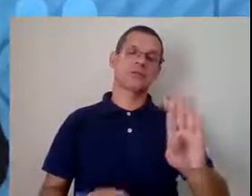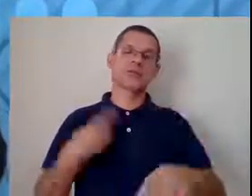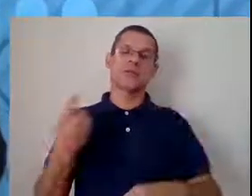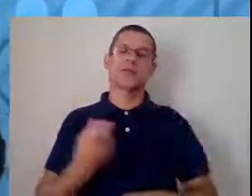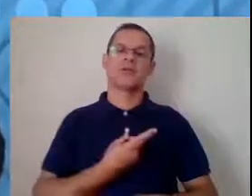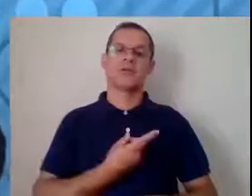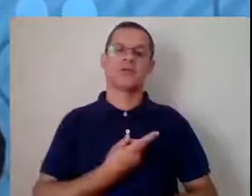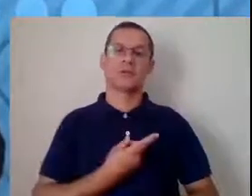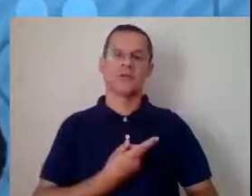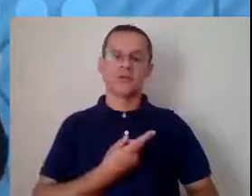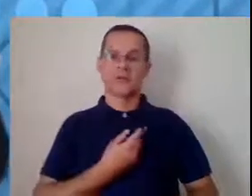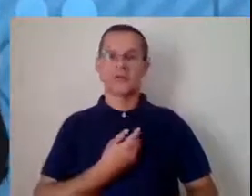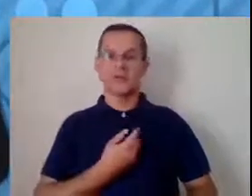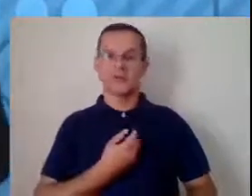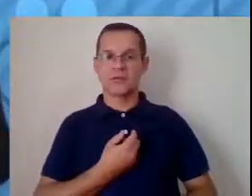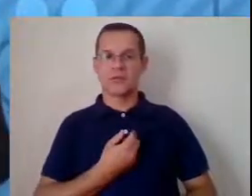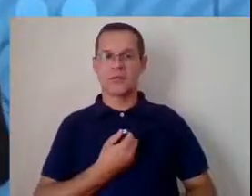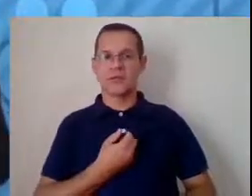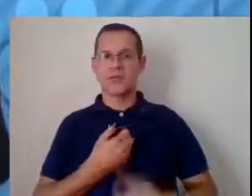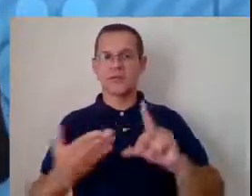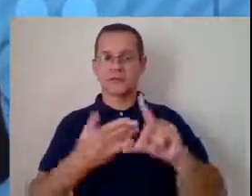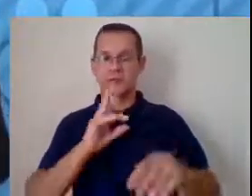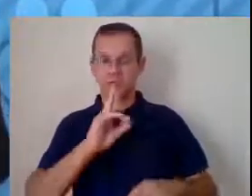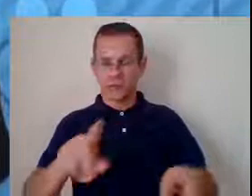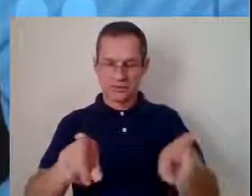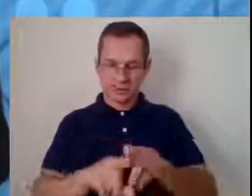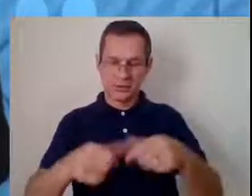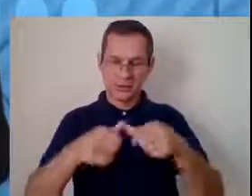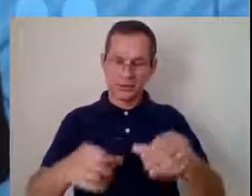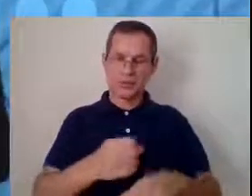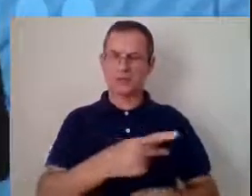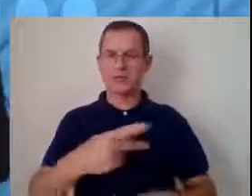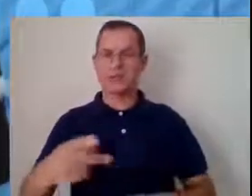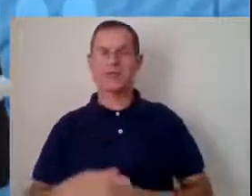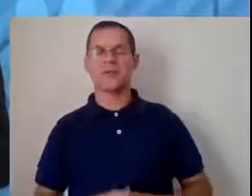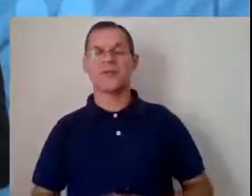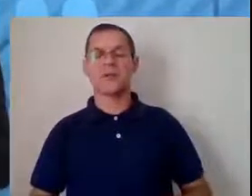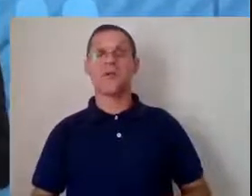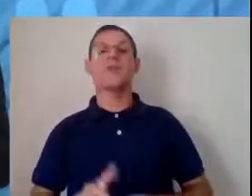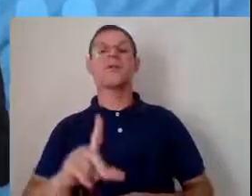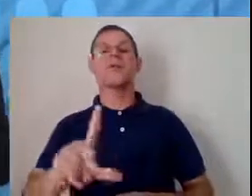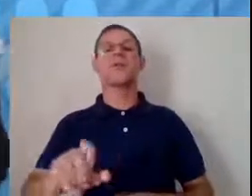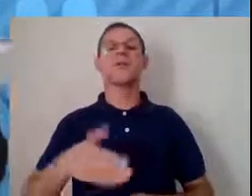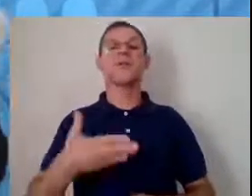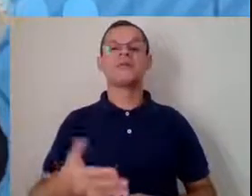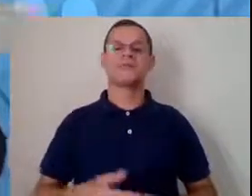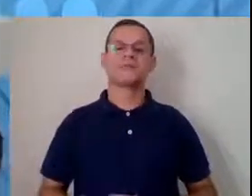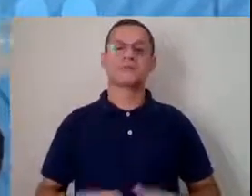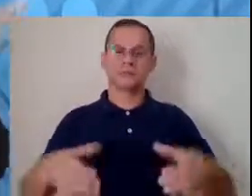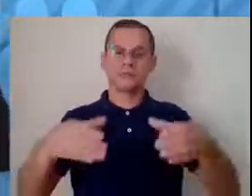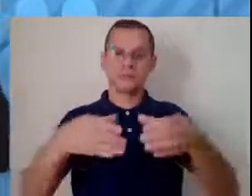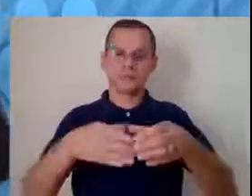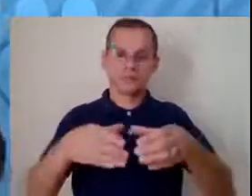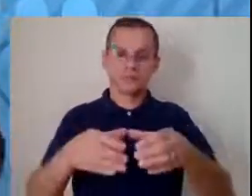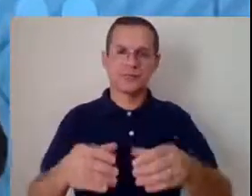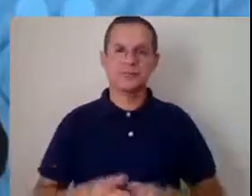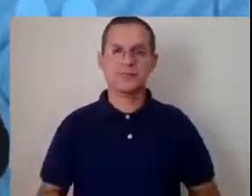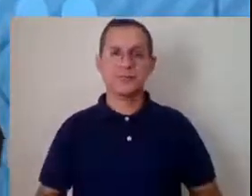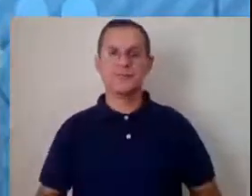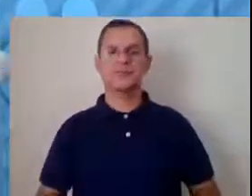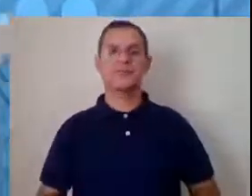vamos, aí no decorrer, resolver também essa situação, que nada mais é que um conjunto